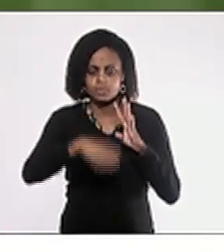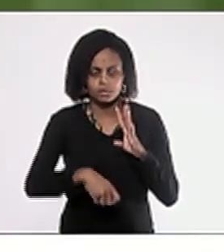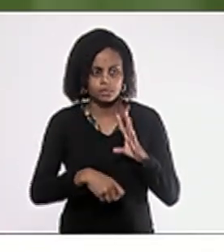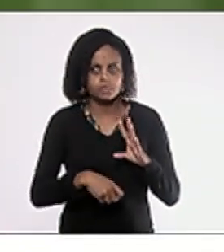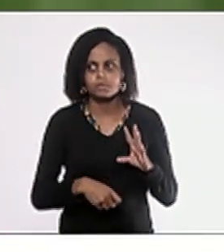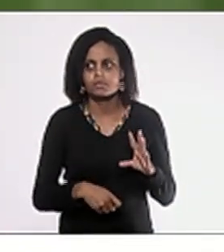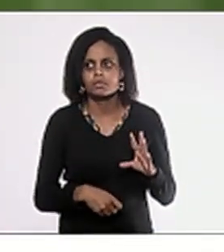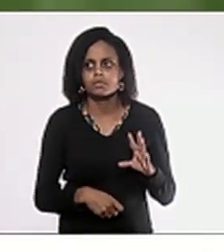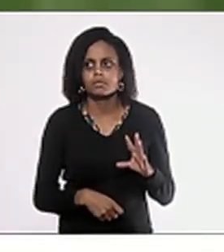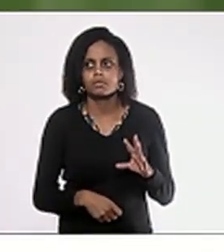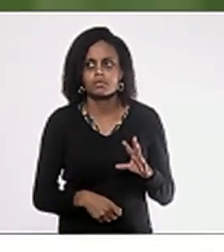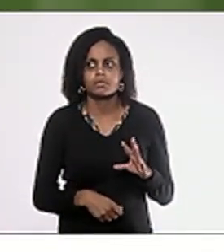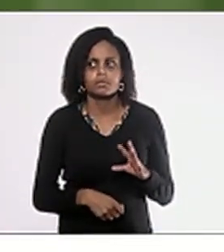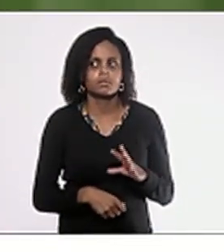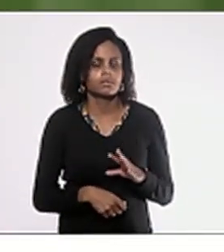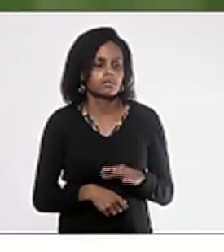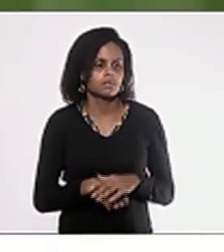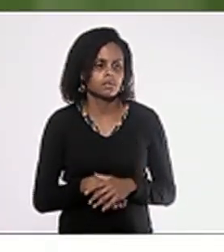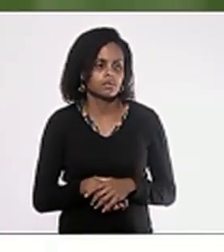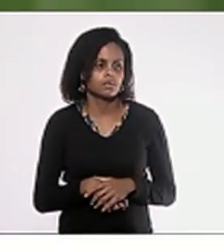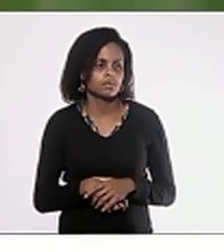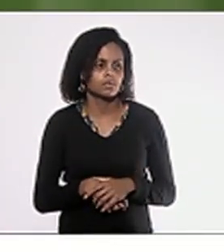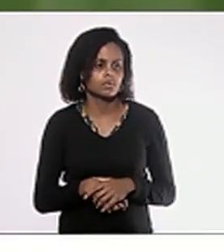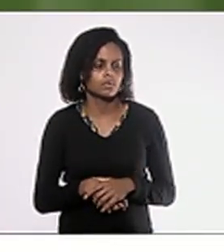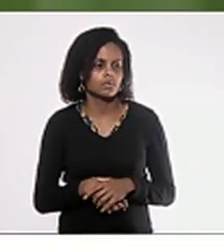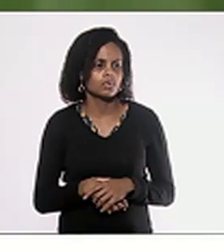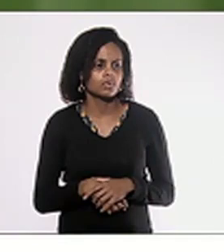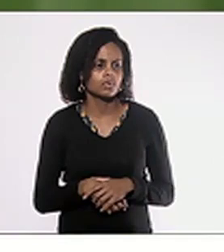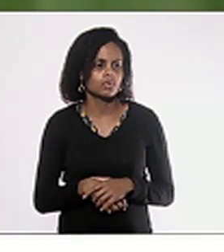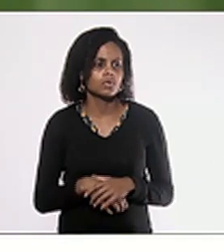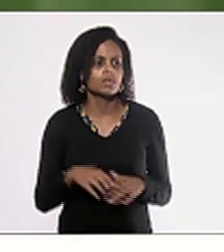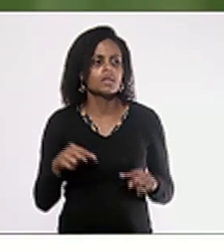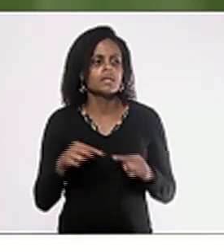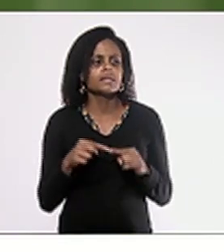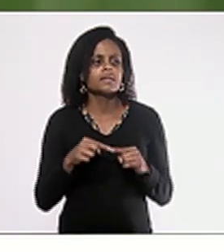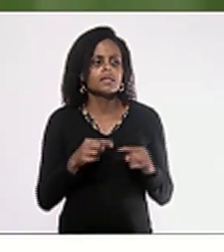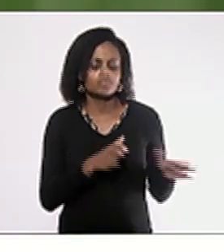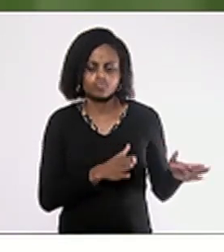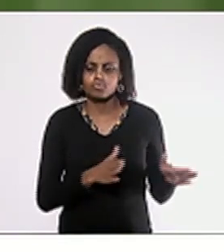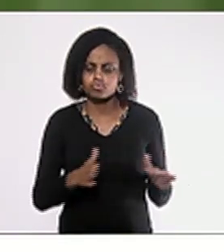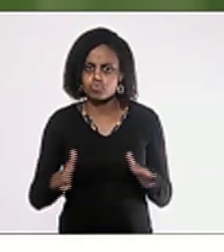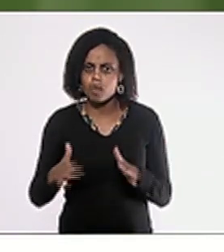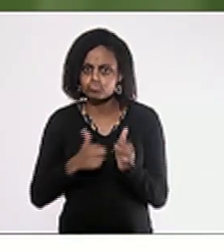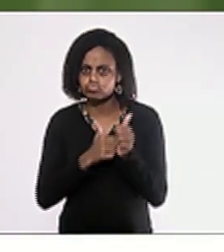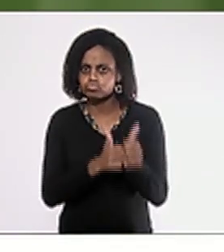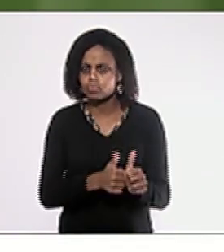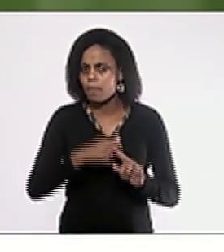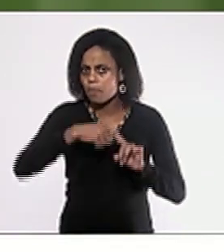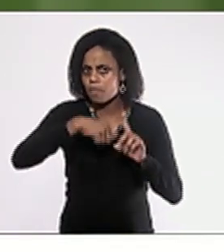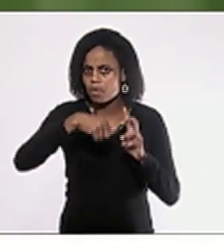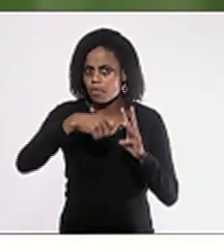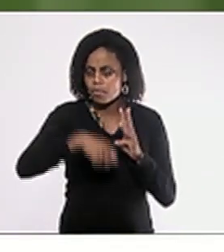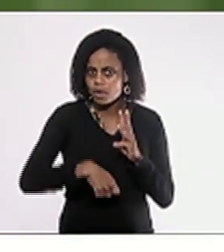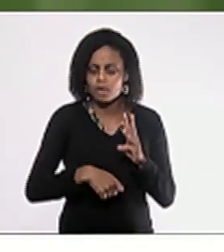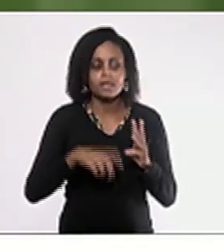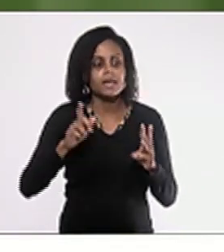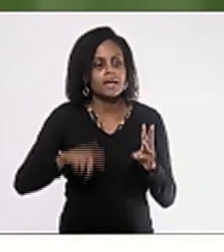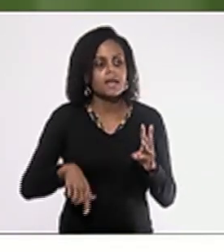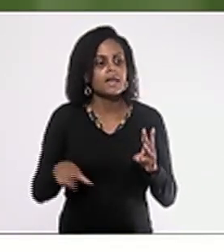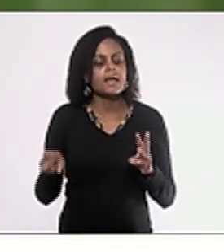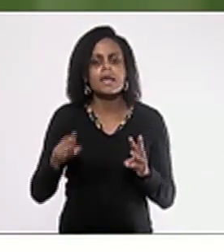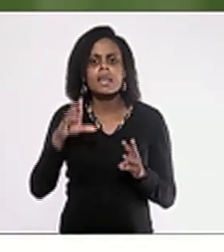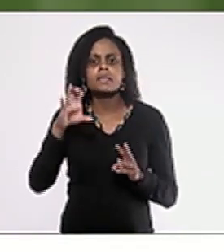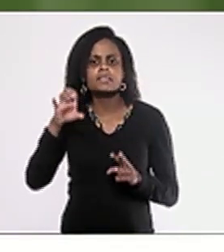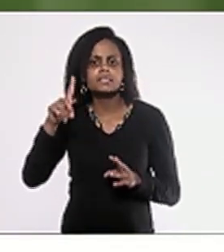ali computado e o valor para aferir o valor da conta. Esse acompanhamento mensal é feito pela